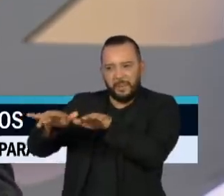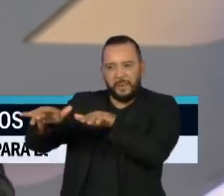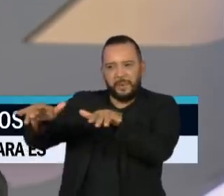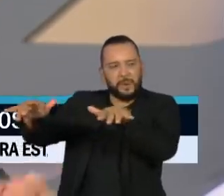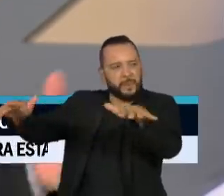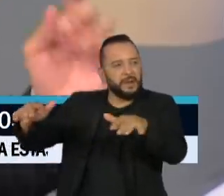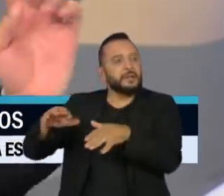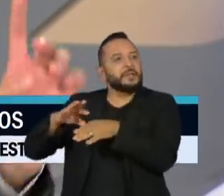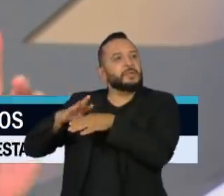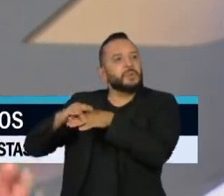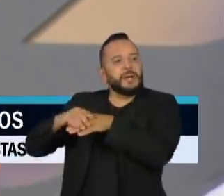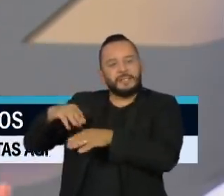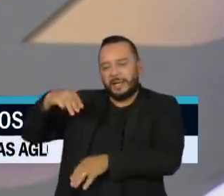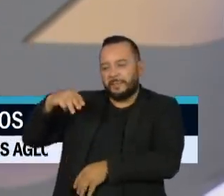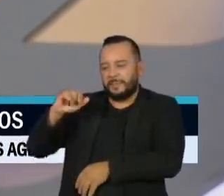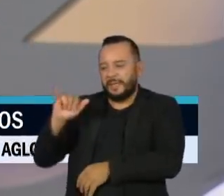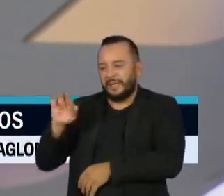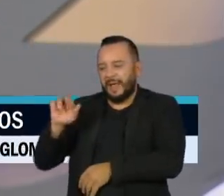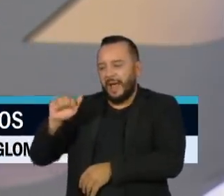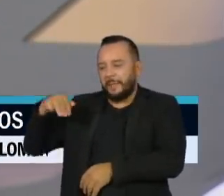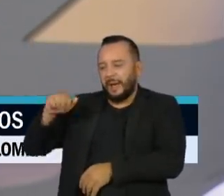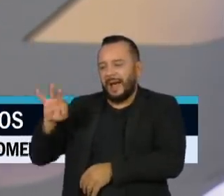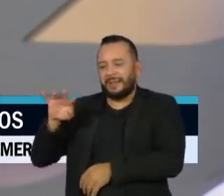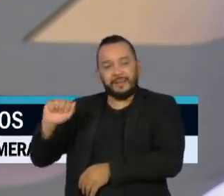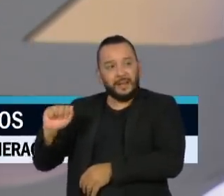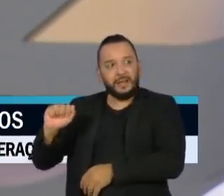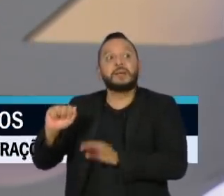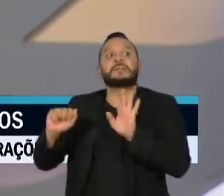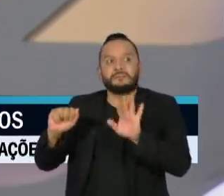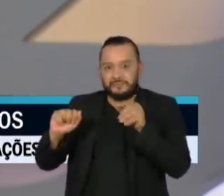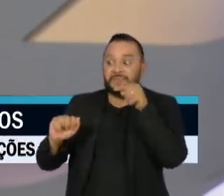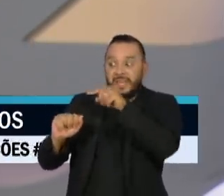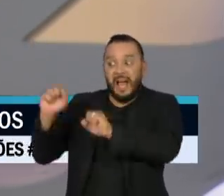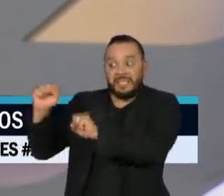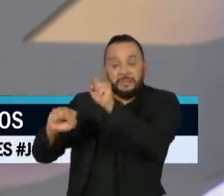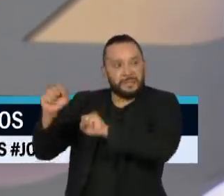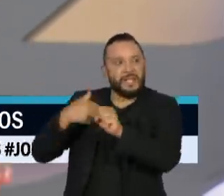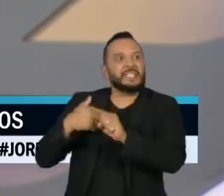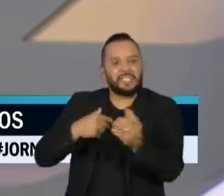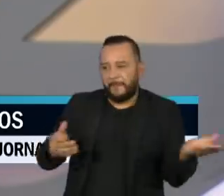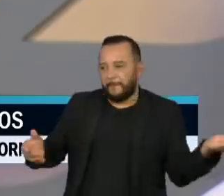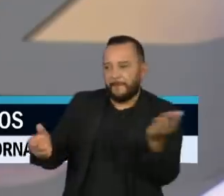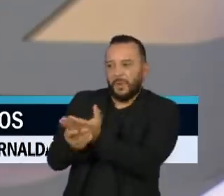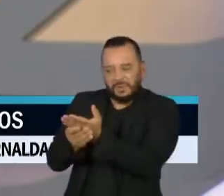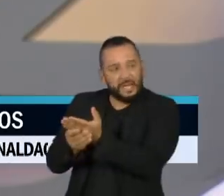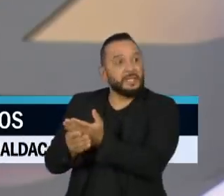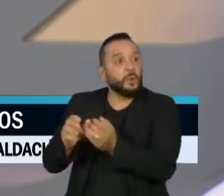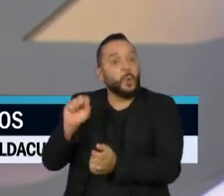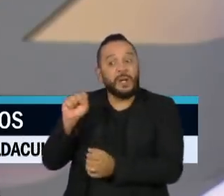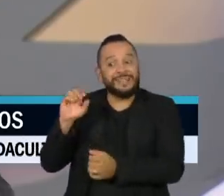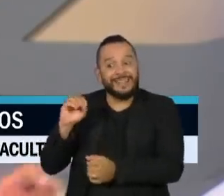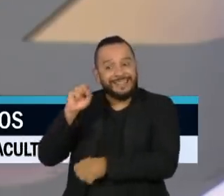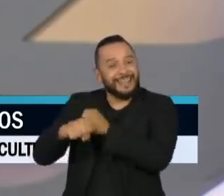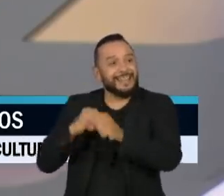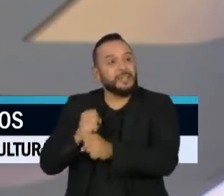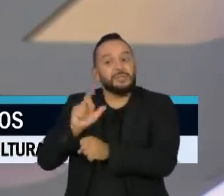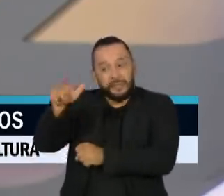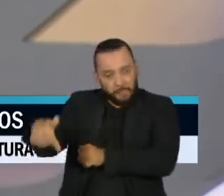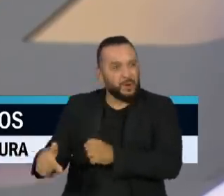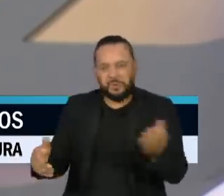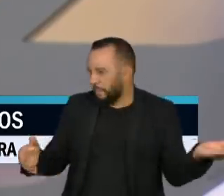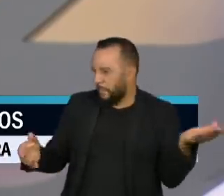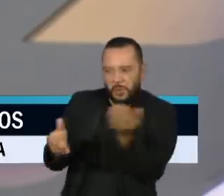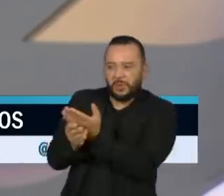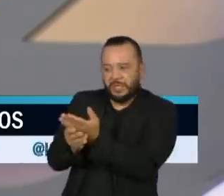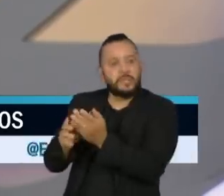de Minamata nos anos 20 e 30 foram condenadas por indenizações milionárias, 80 anos depois. Quando é que a gente vai ver essa